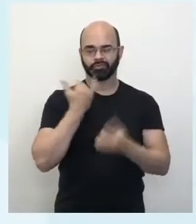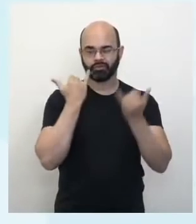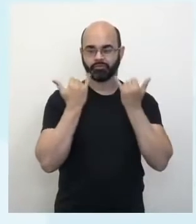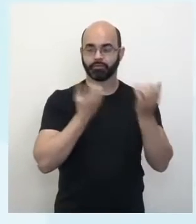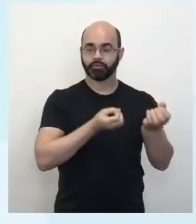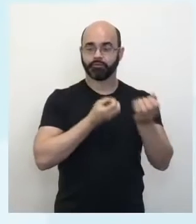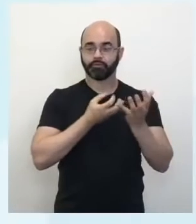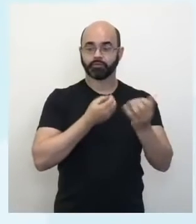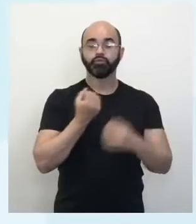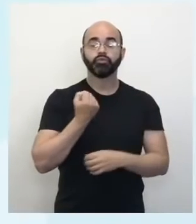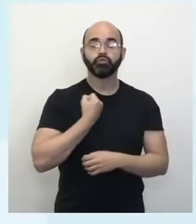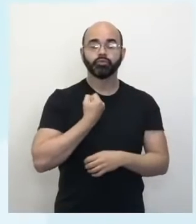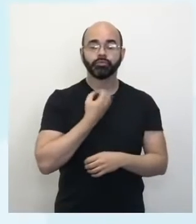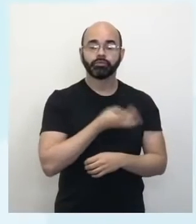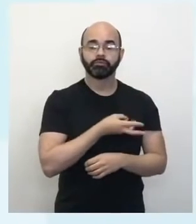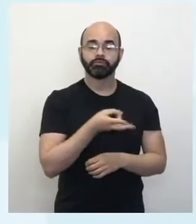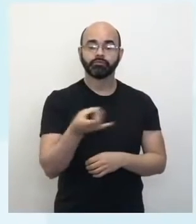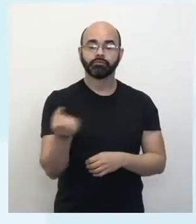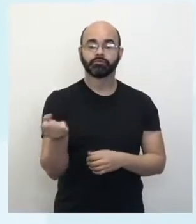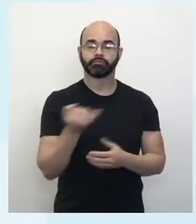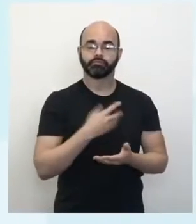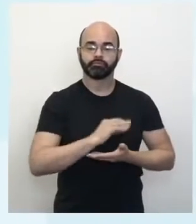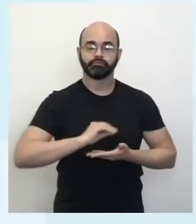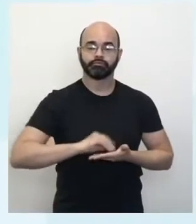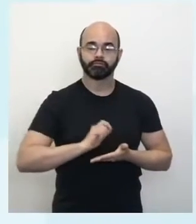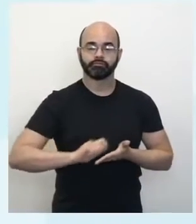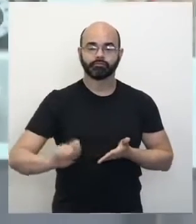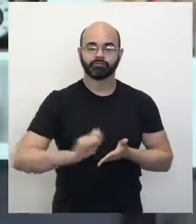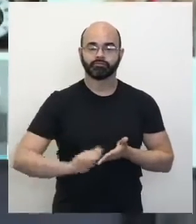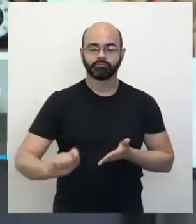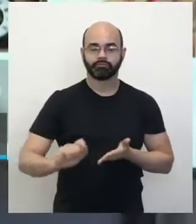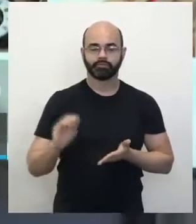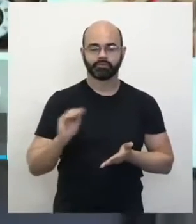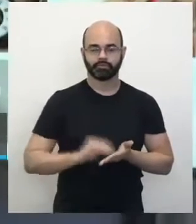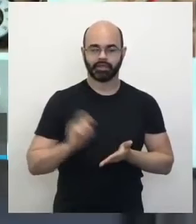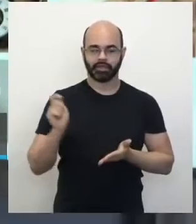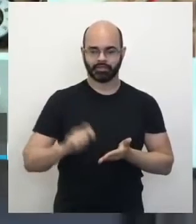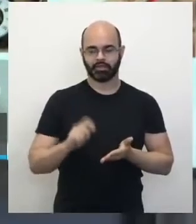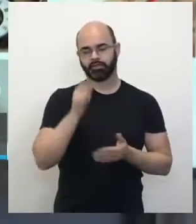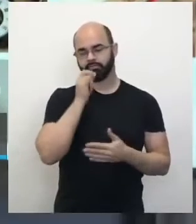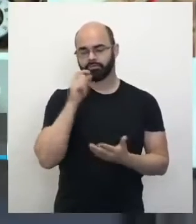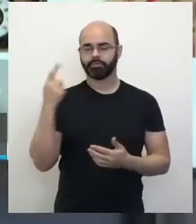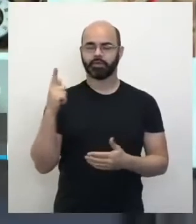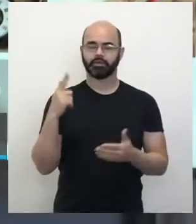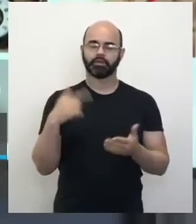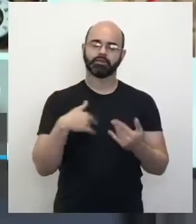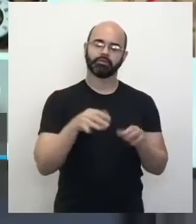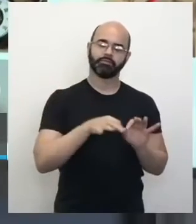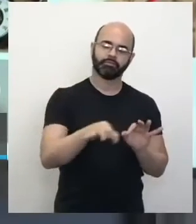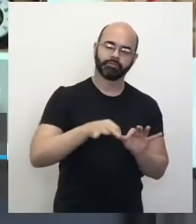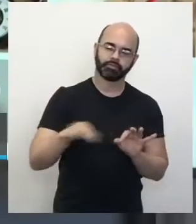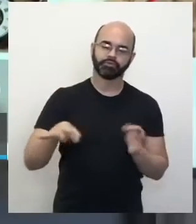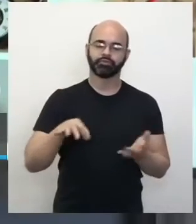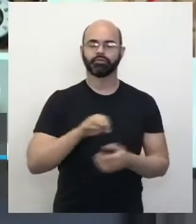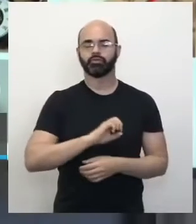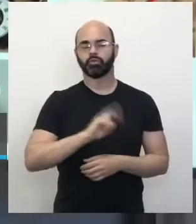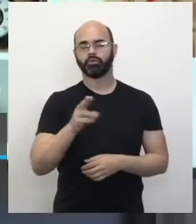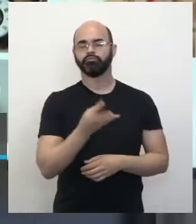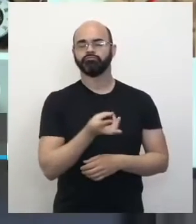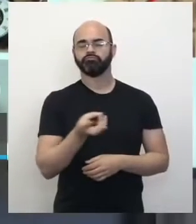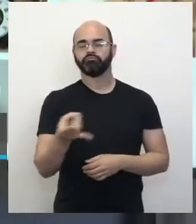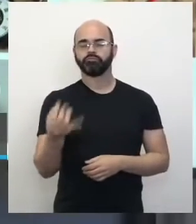olha só, nós podemos medir ou contar uma grandeza de várias formas, né? Algumas grandezas